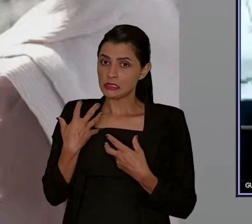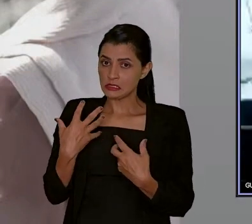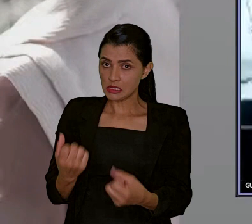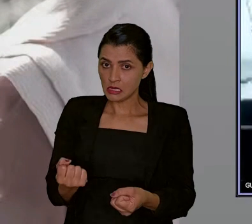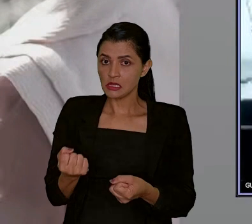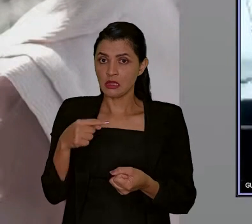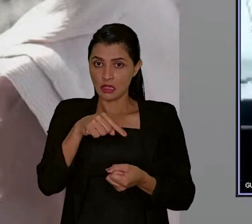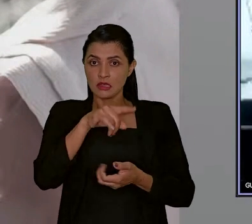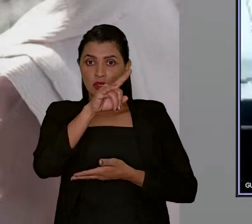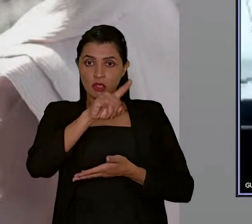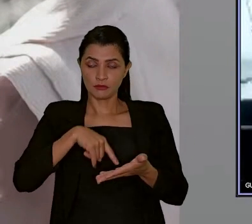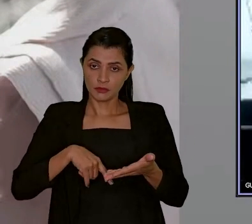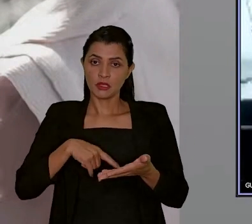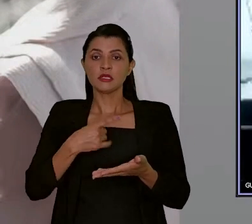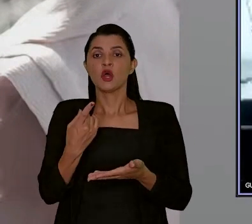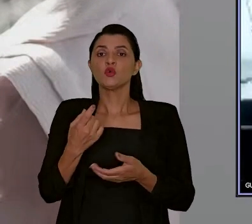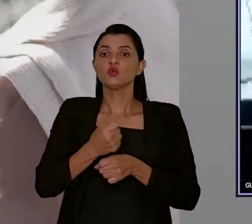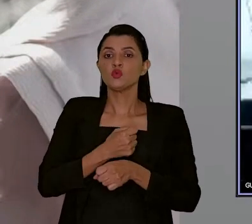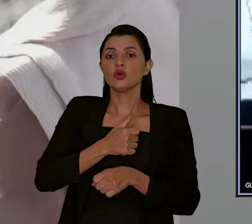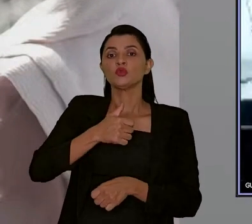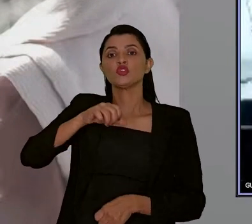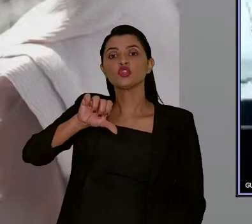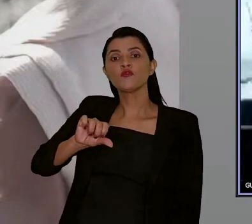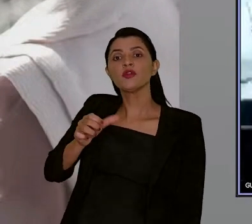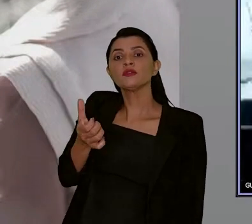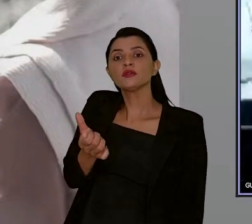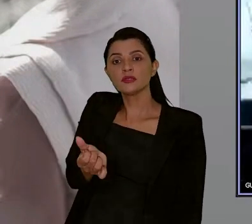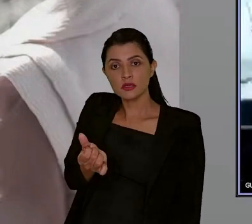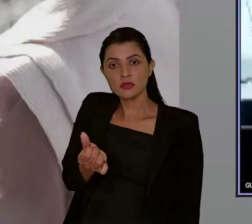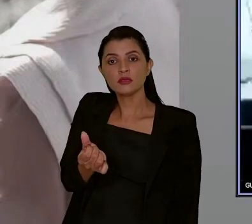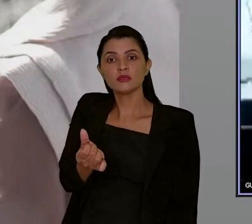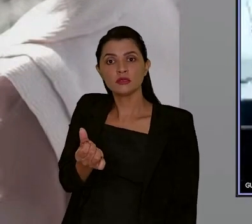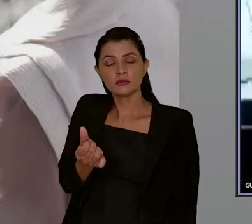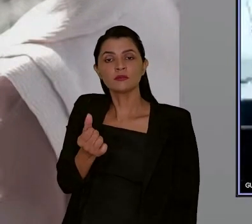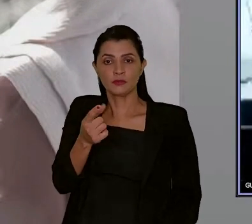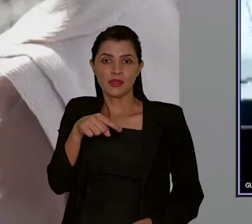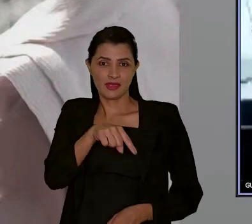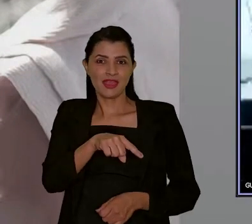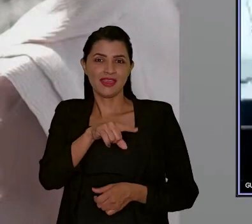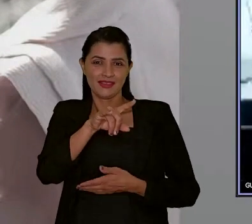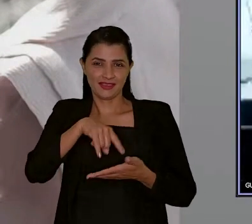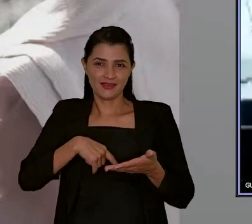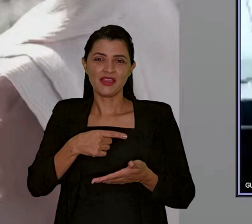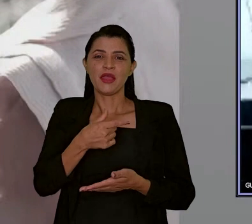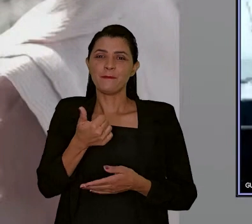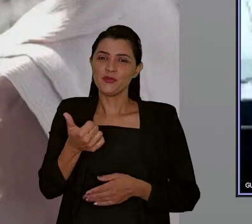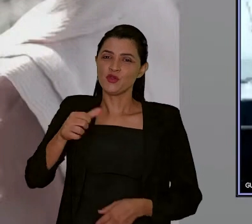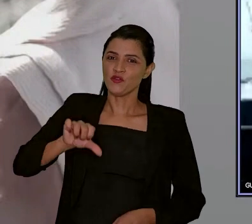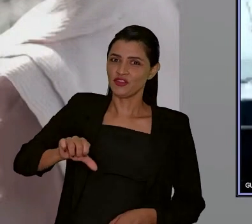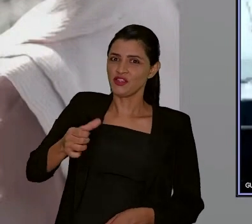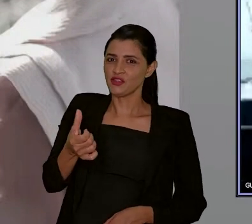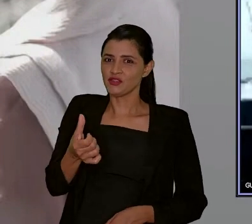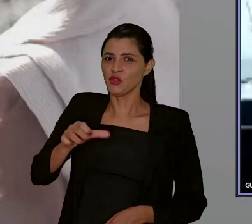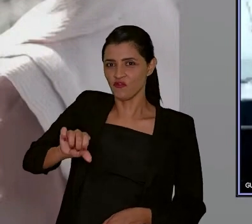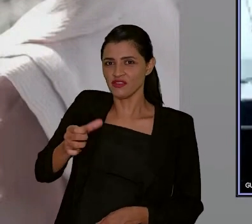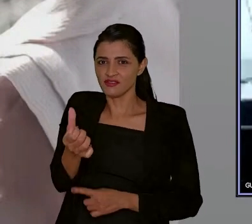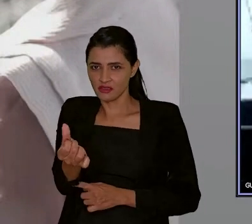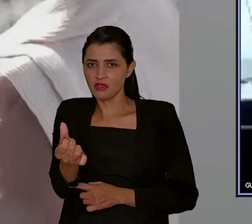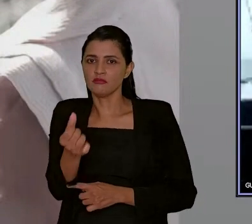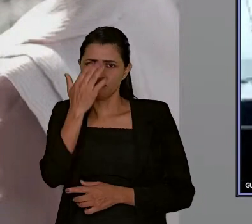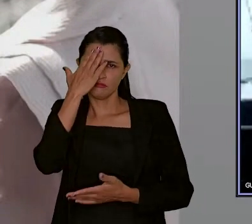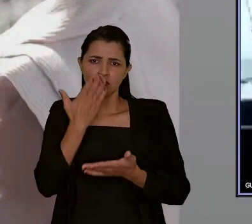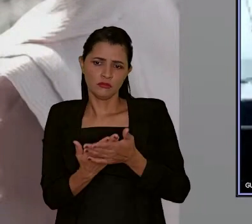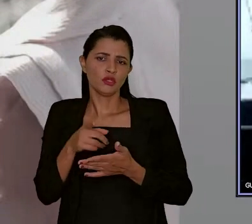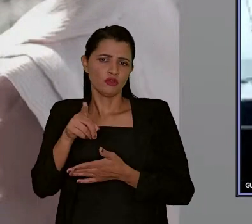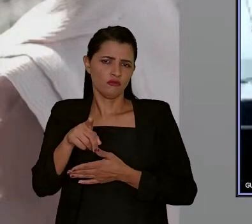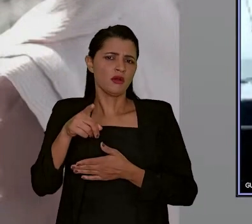96. A adesão à Convenção de 1996, que acredito, inclusive, também vai ser pontuado muito rapidamente